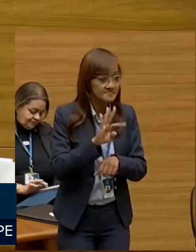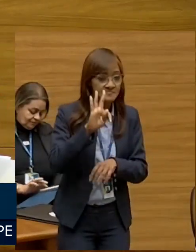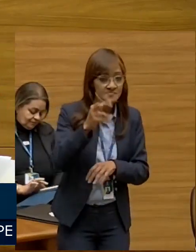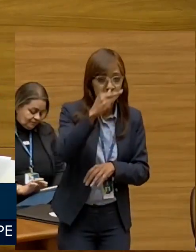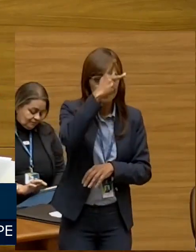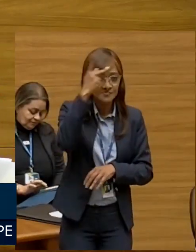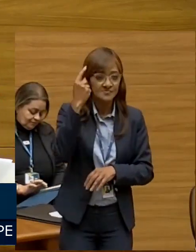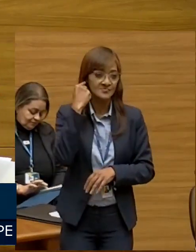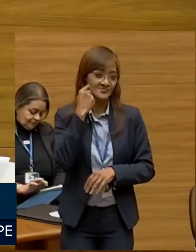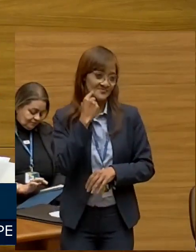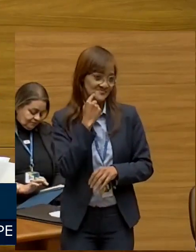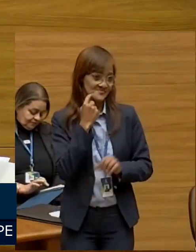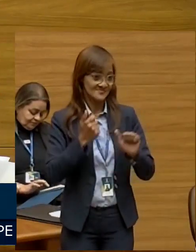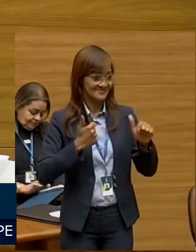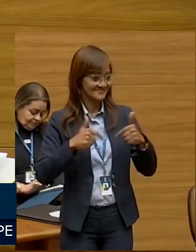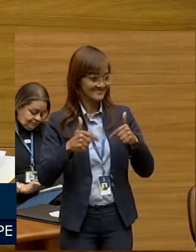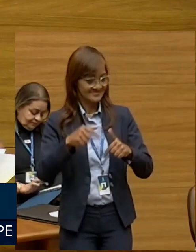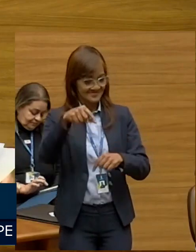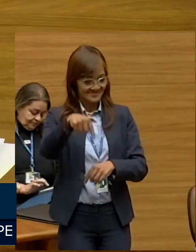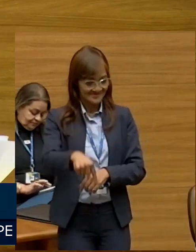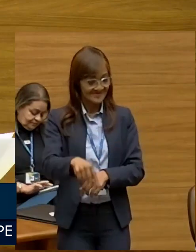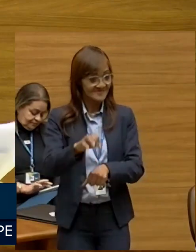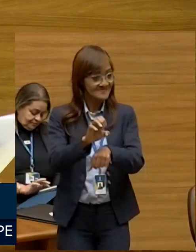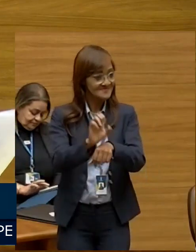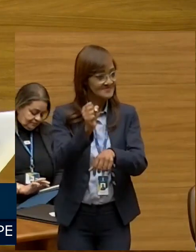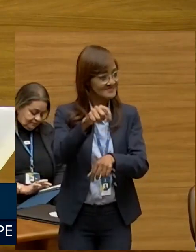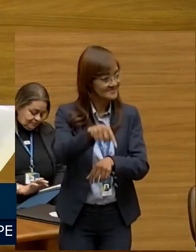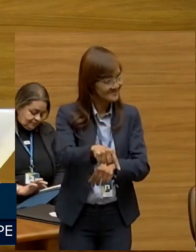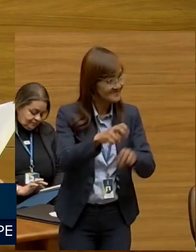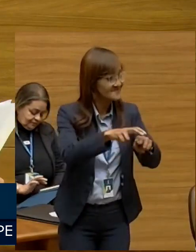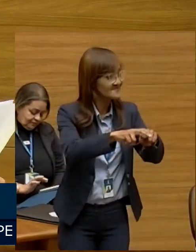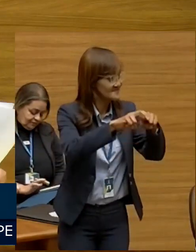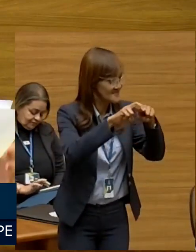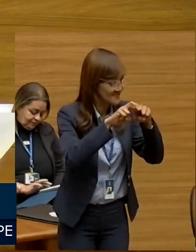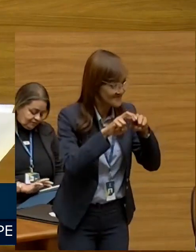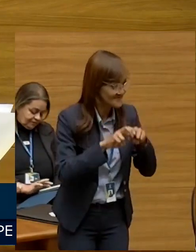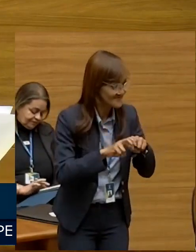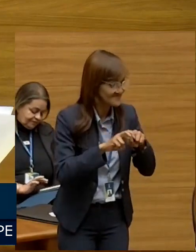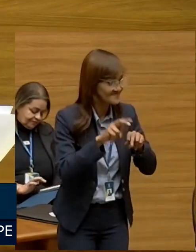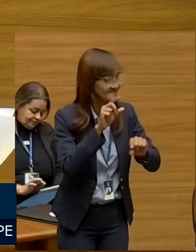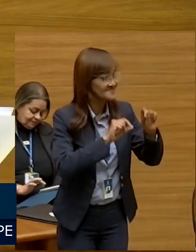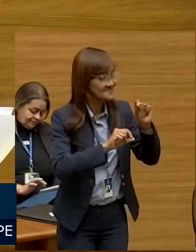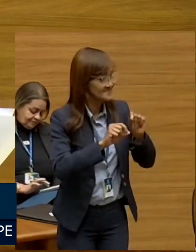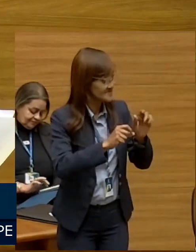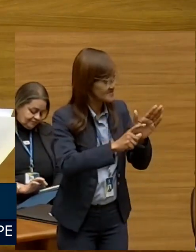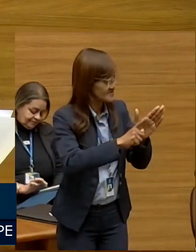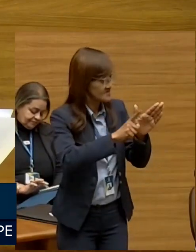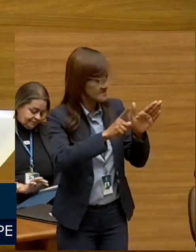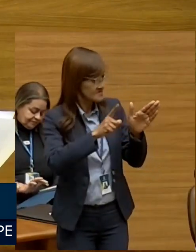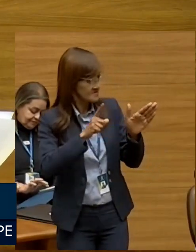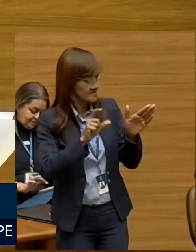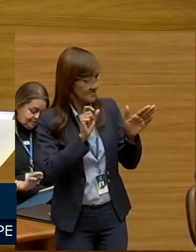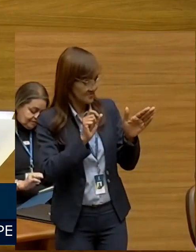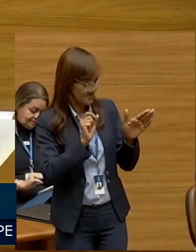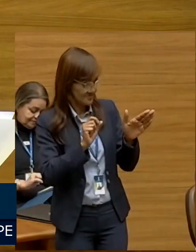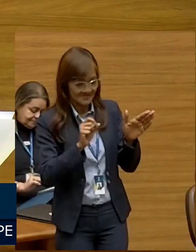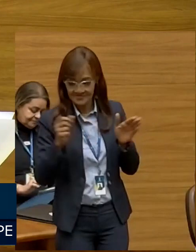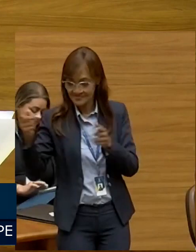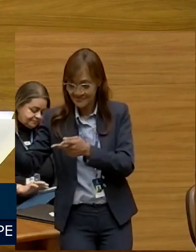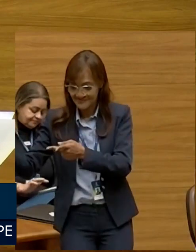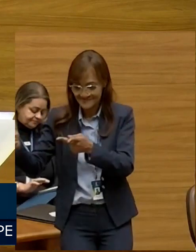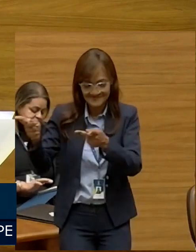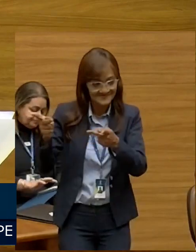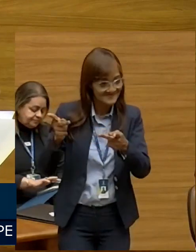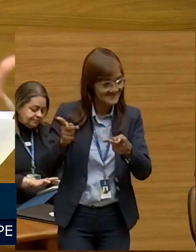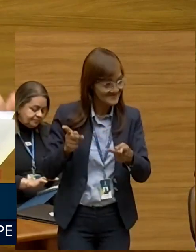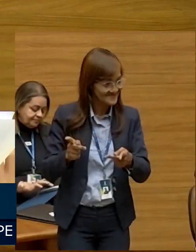pessoas surdas aqui no estado de Sergipe. Por isso, né, antes, a penúltima fala, eu vou convidar